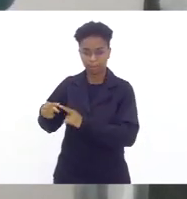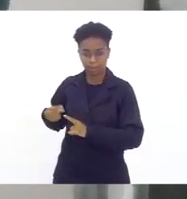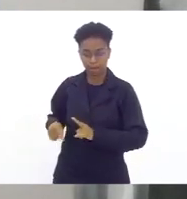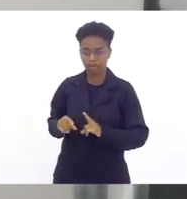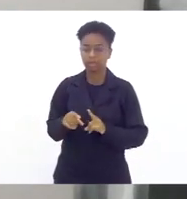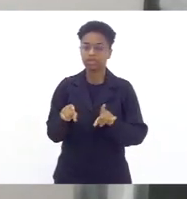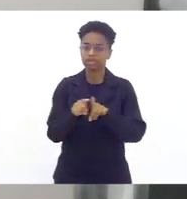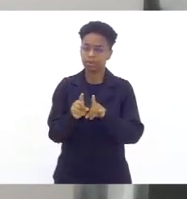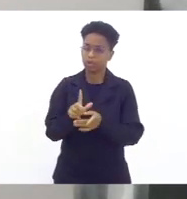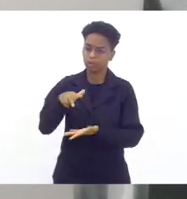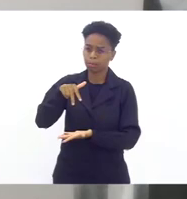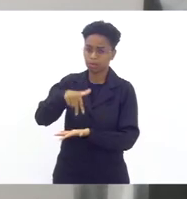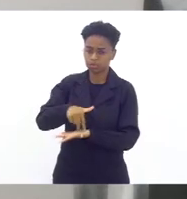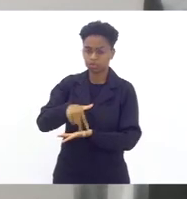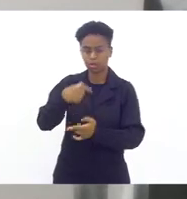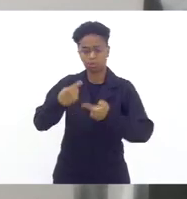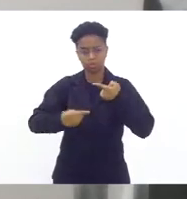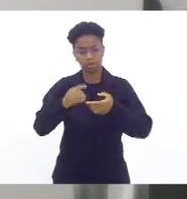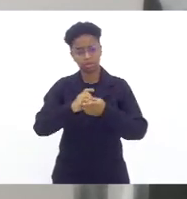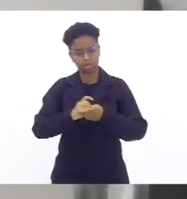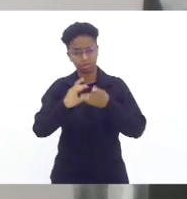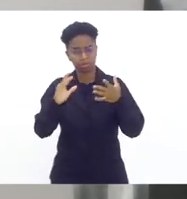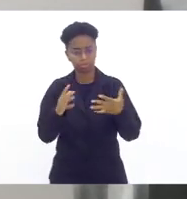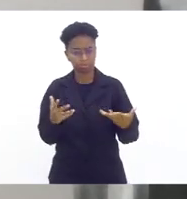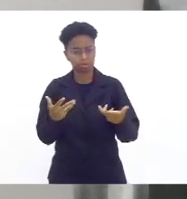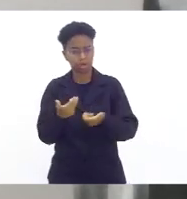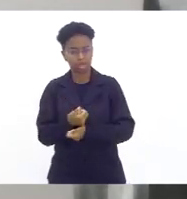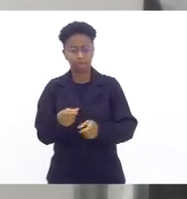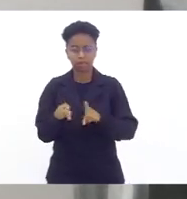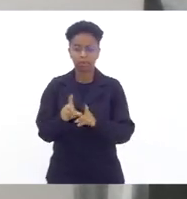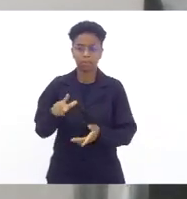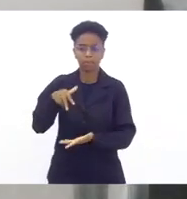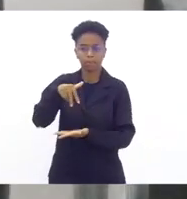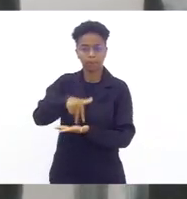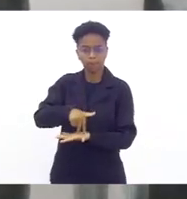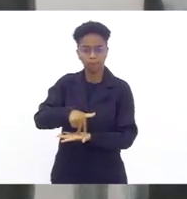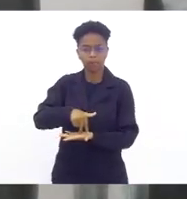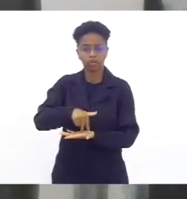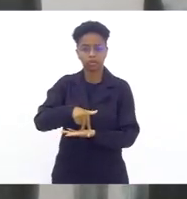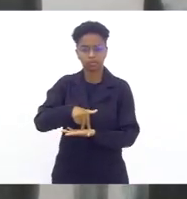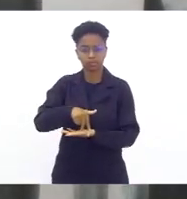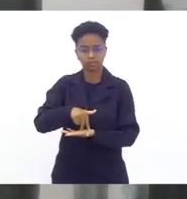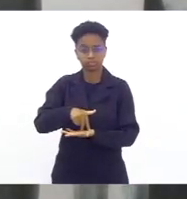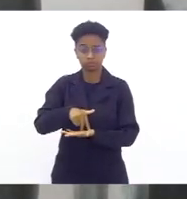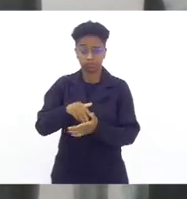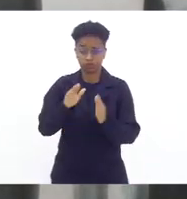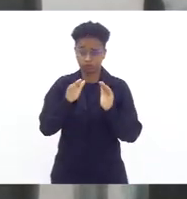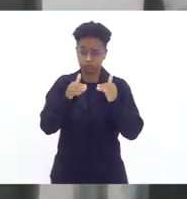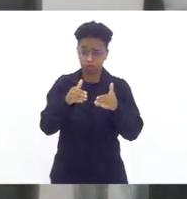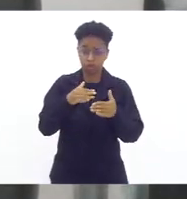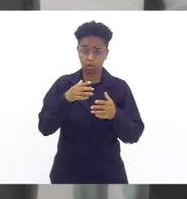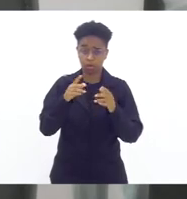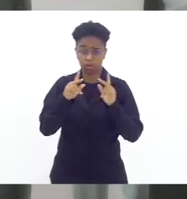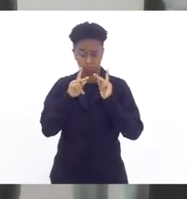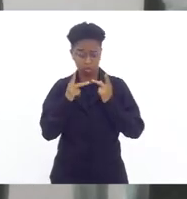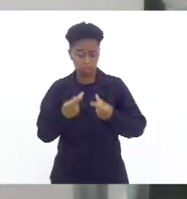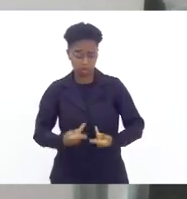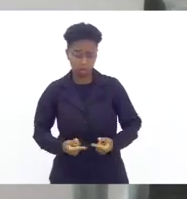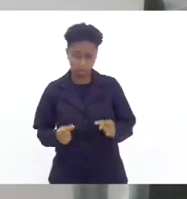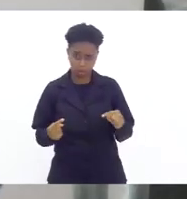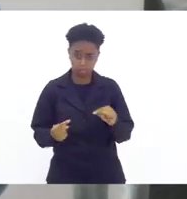para uma política democrática de drogas tem uma posição pela humanização da Saúde Mental